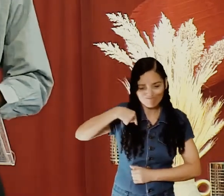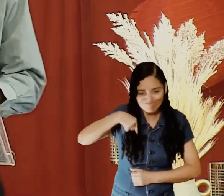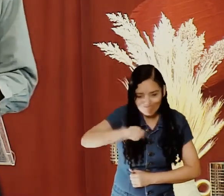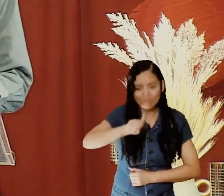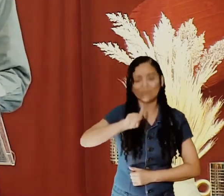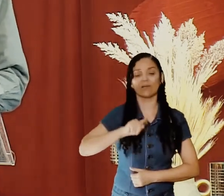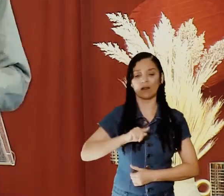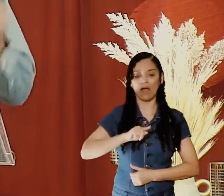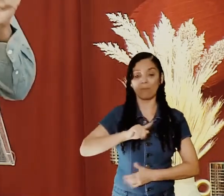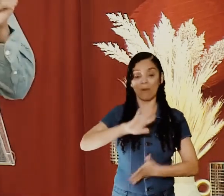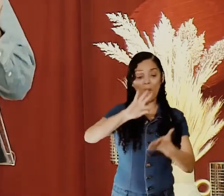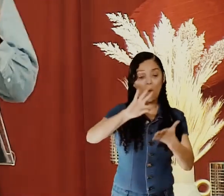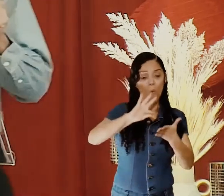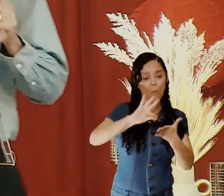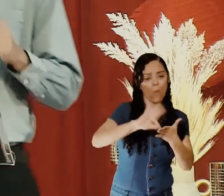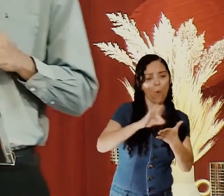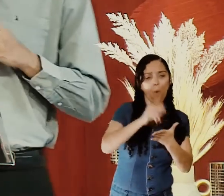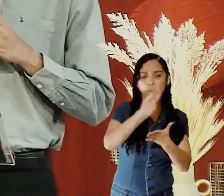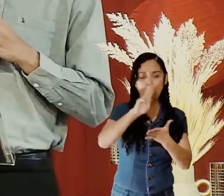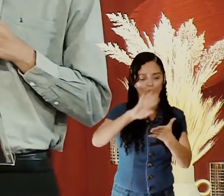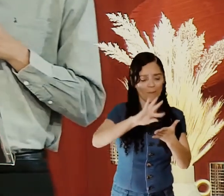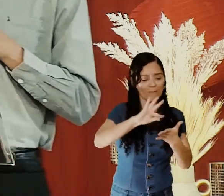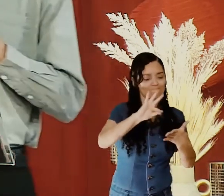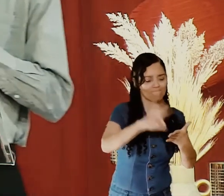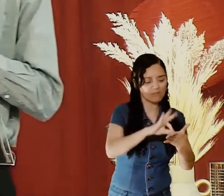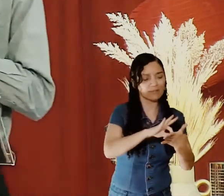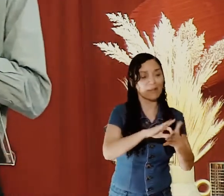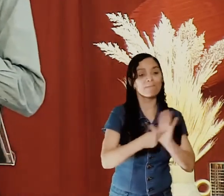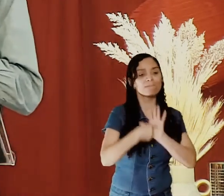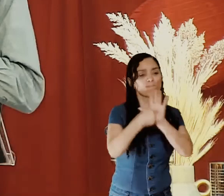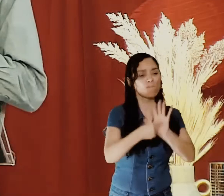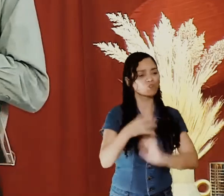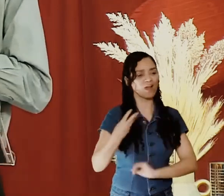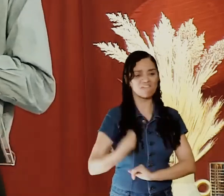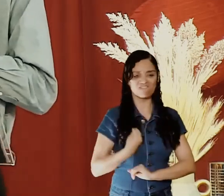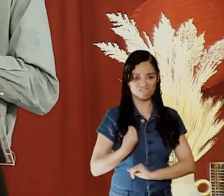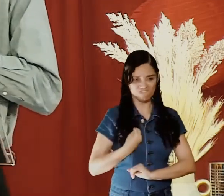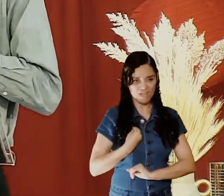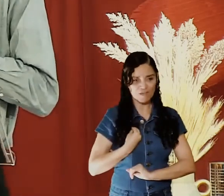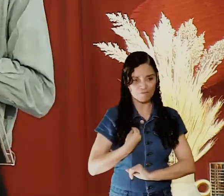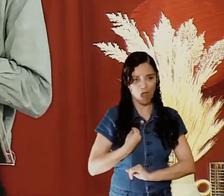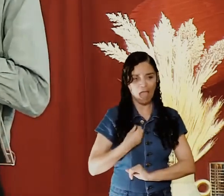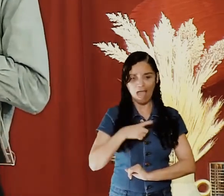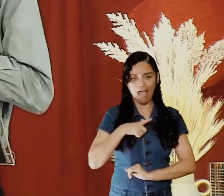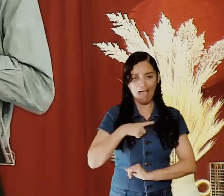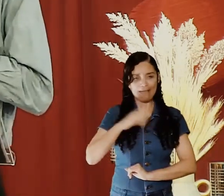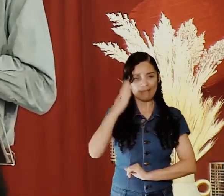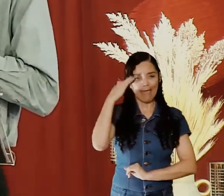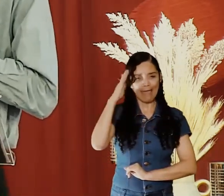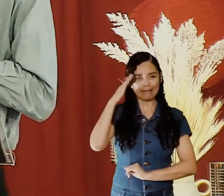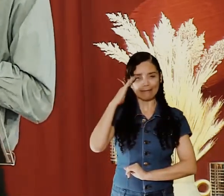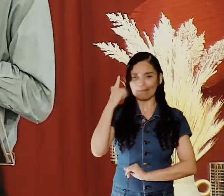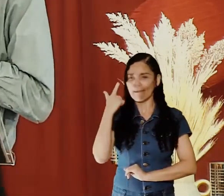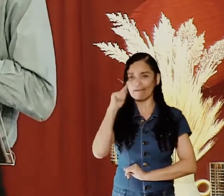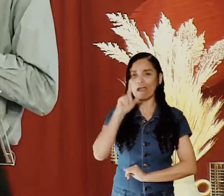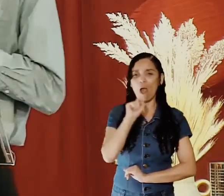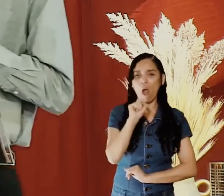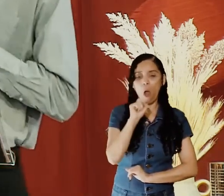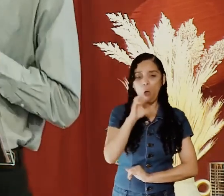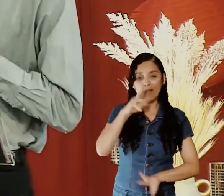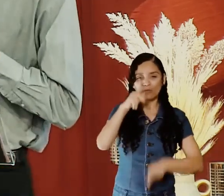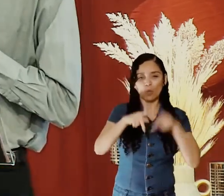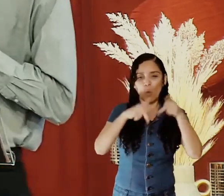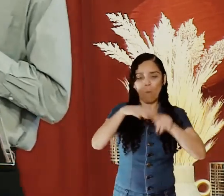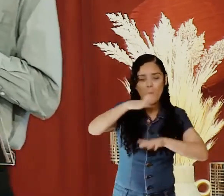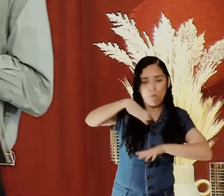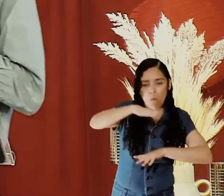Síria. Perceba comigo, meu irmão, minha irmã, que não há governo, não há poder, não há dinâmica desse mundo